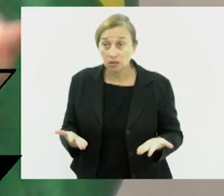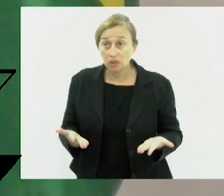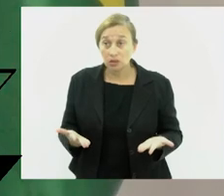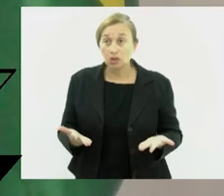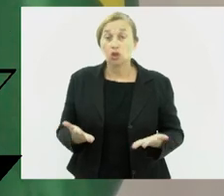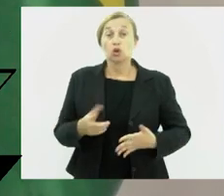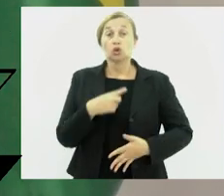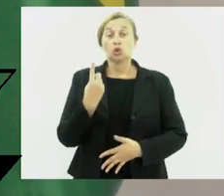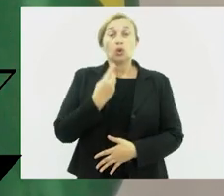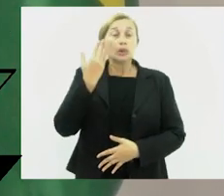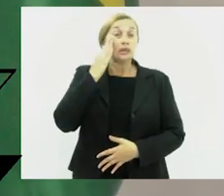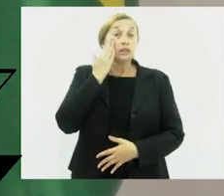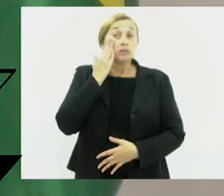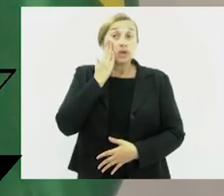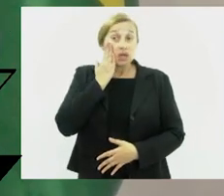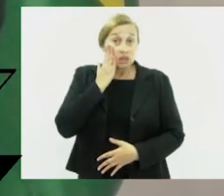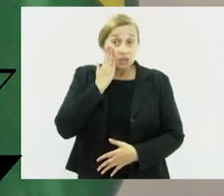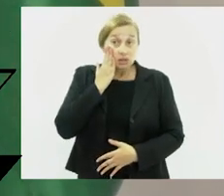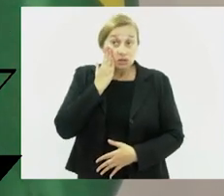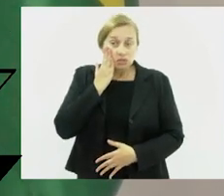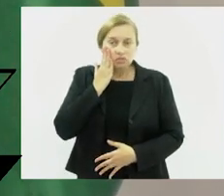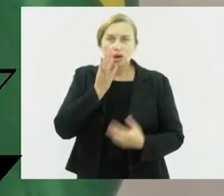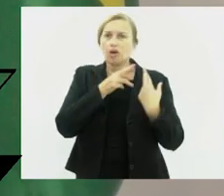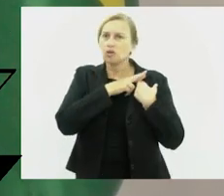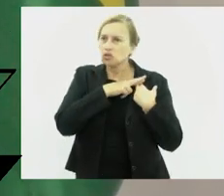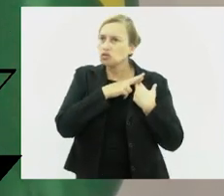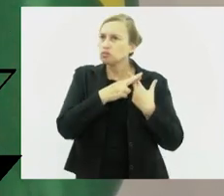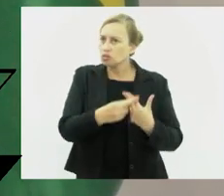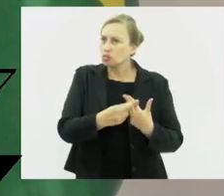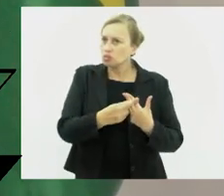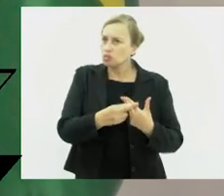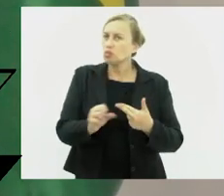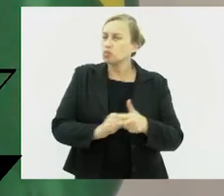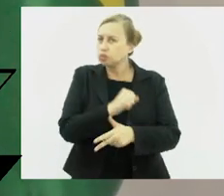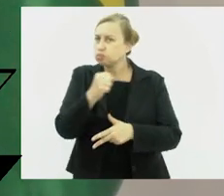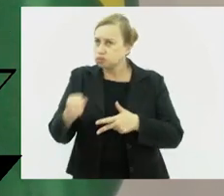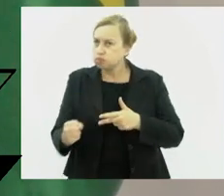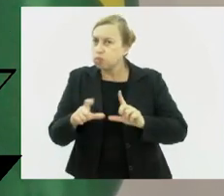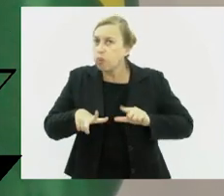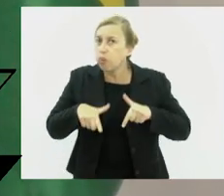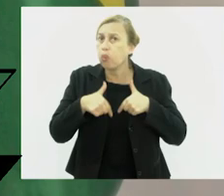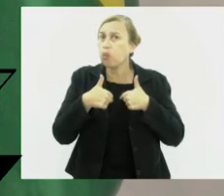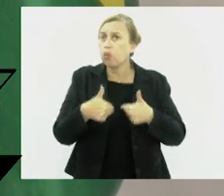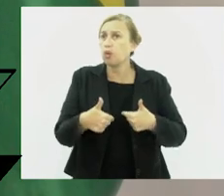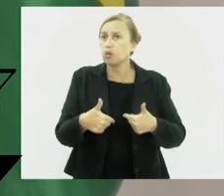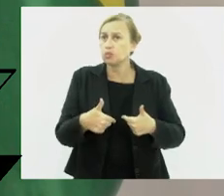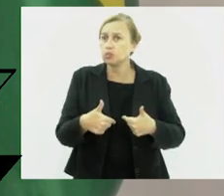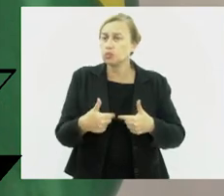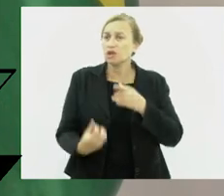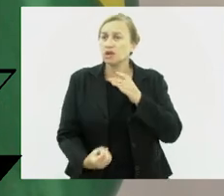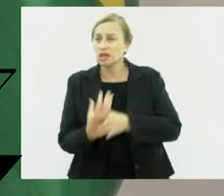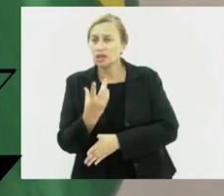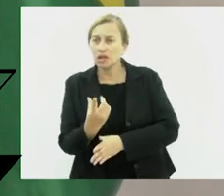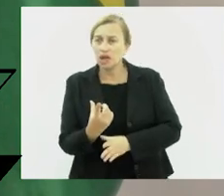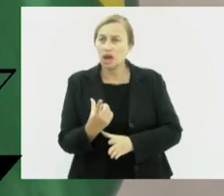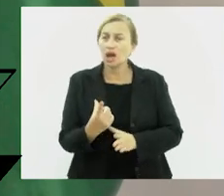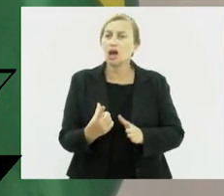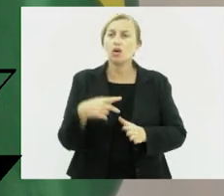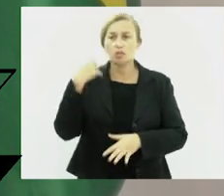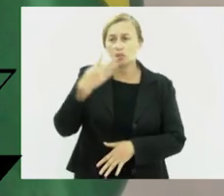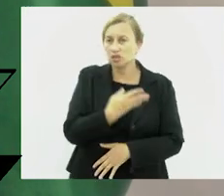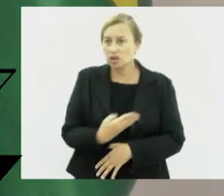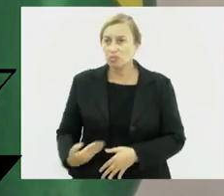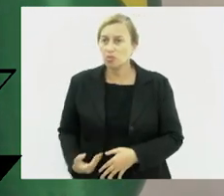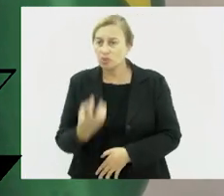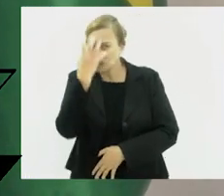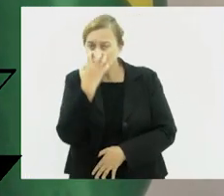nosso entendimento, uma responsabilidade do poder público atuar, fazer uma política pública séria em relação a isso, a gente